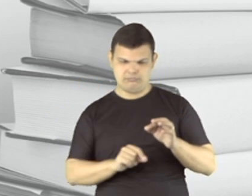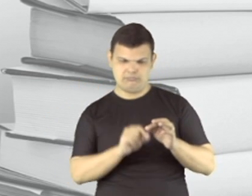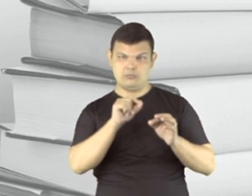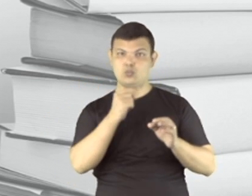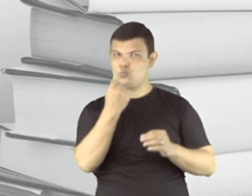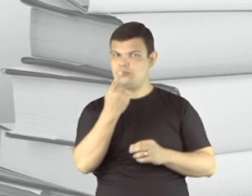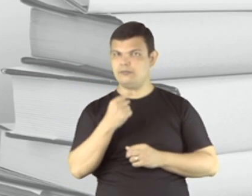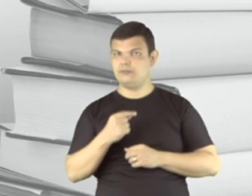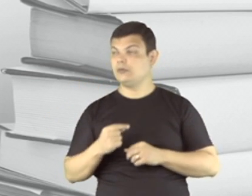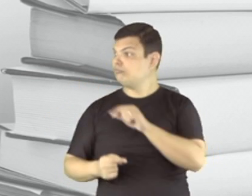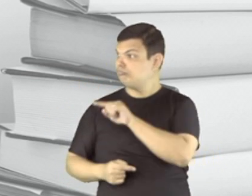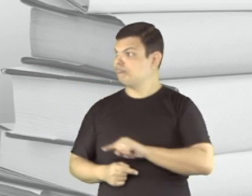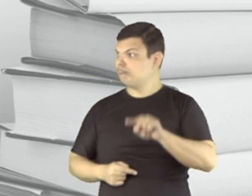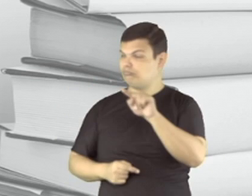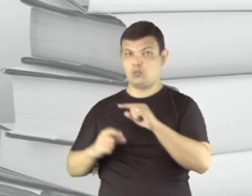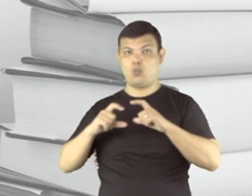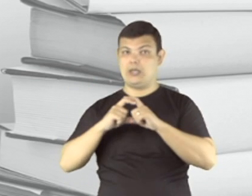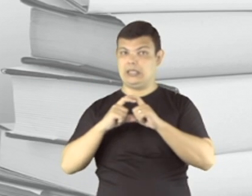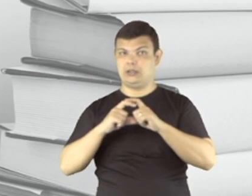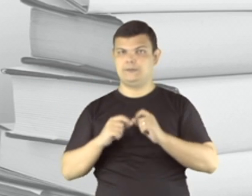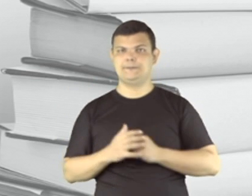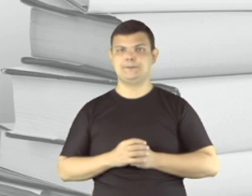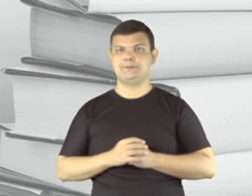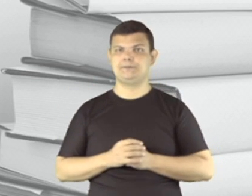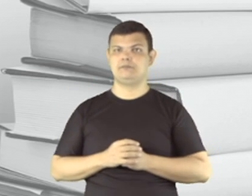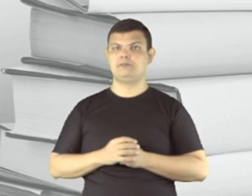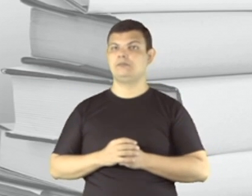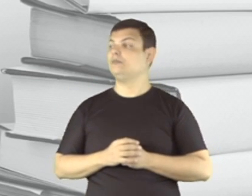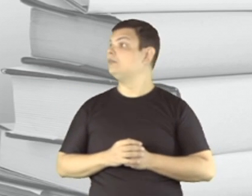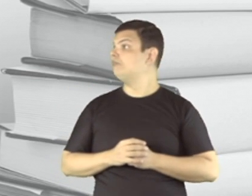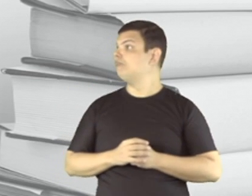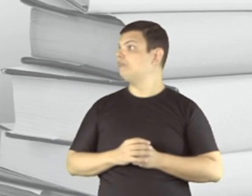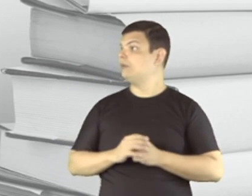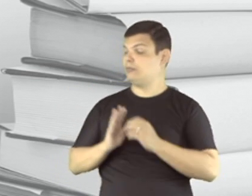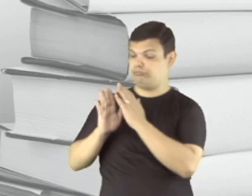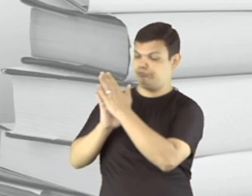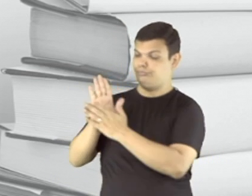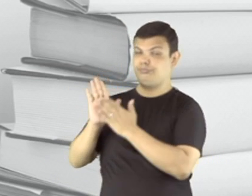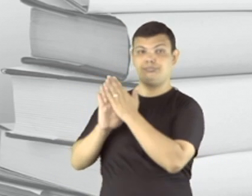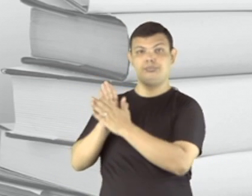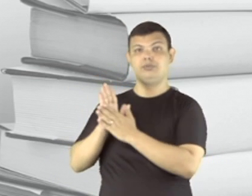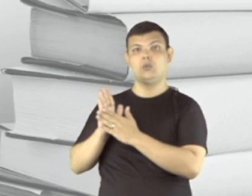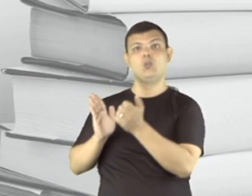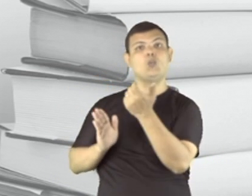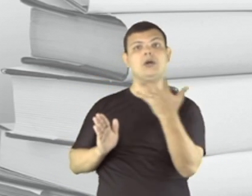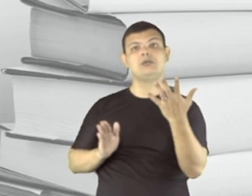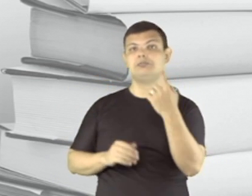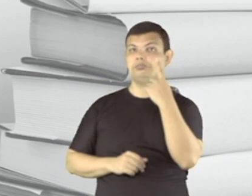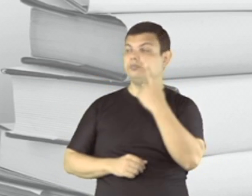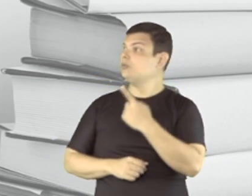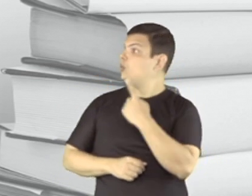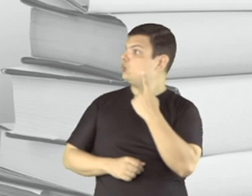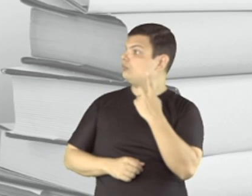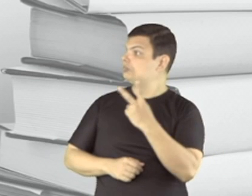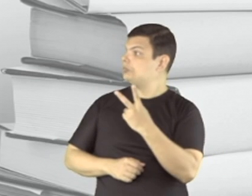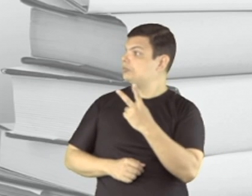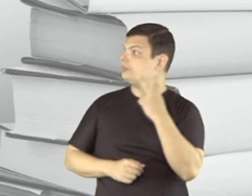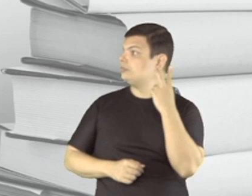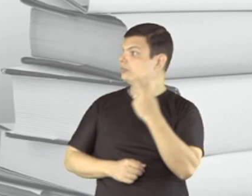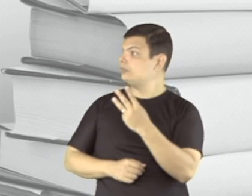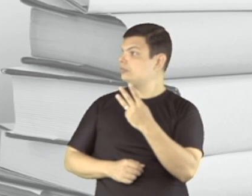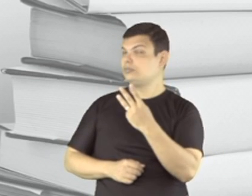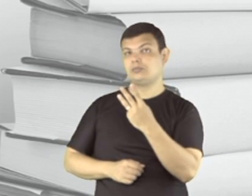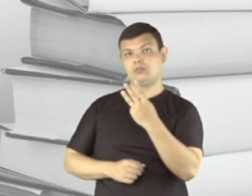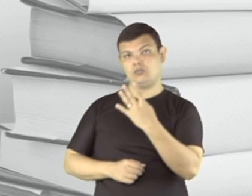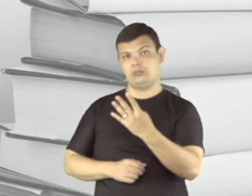metro aqui. É um quadrado. Então, esta área dessa aqui, quanto daria aqui, ó? 1,